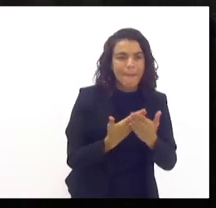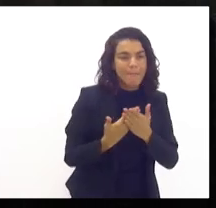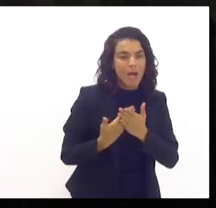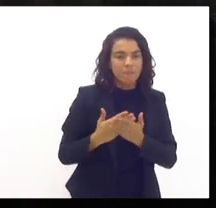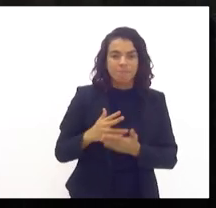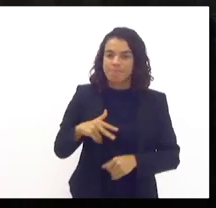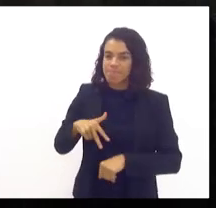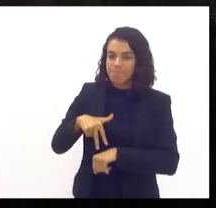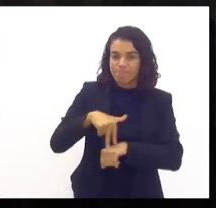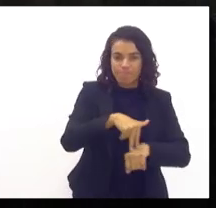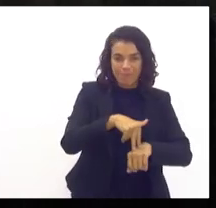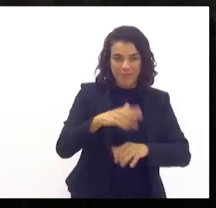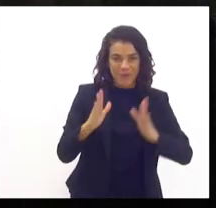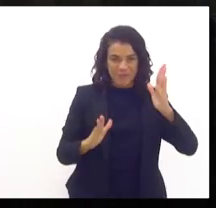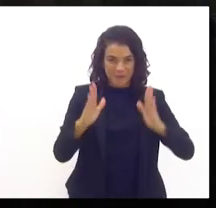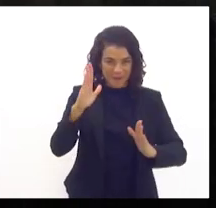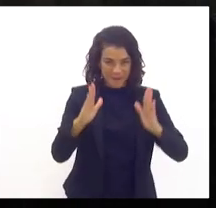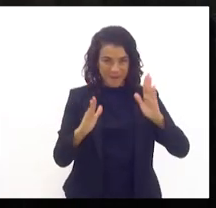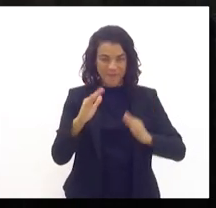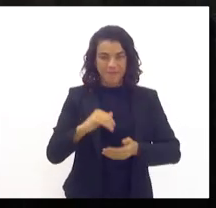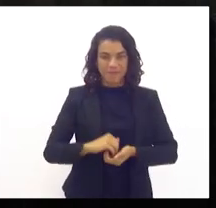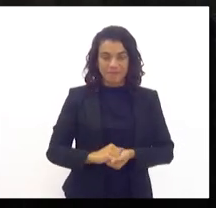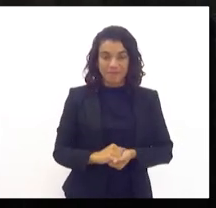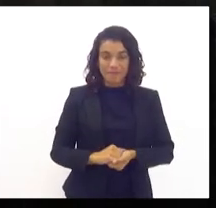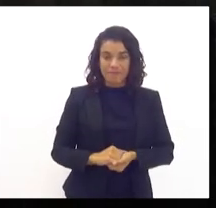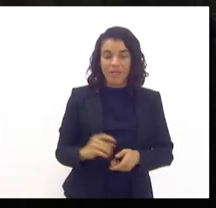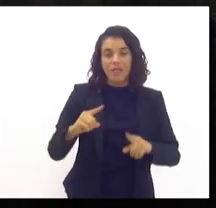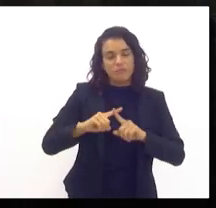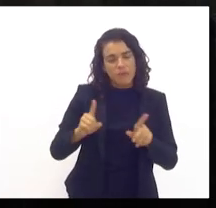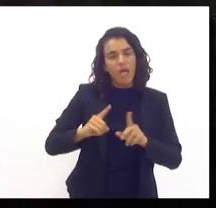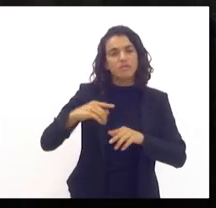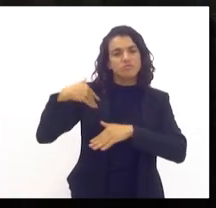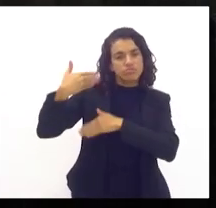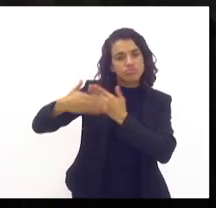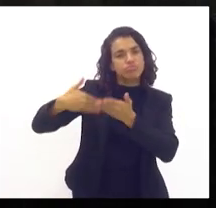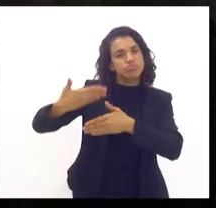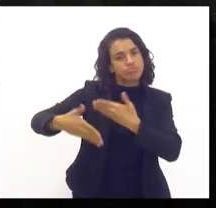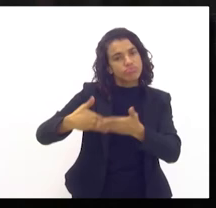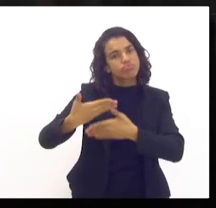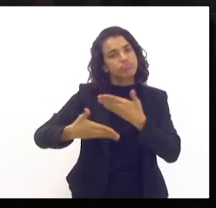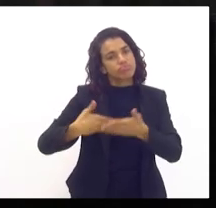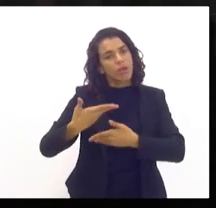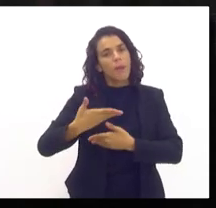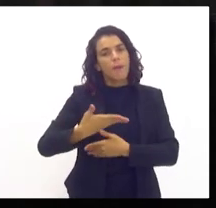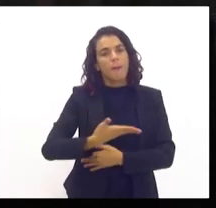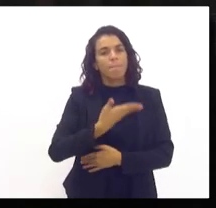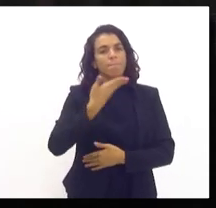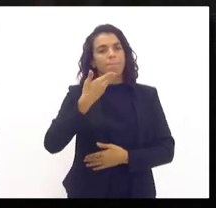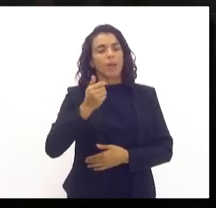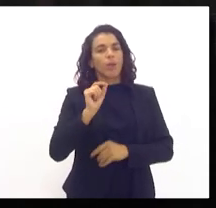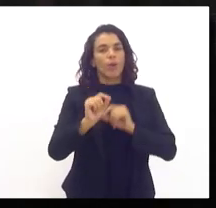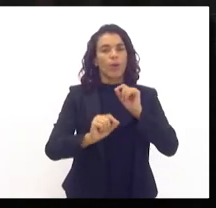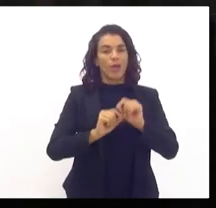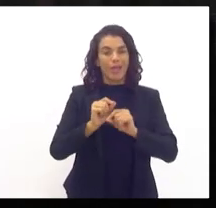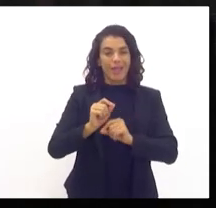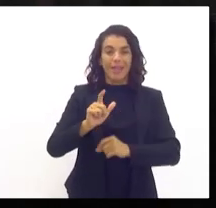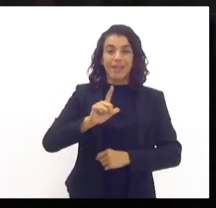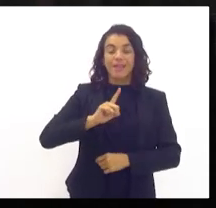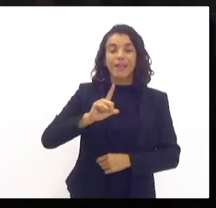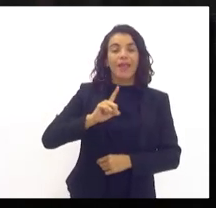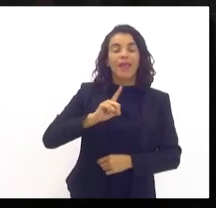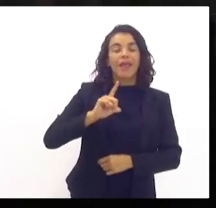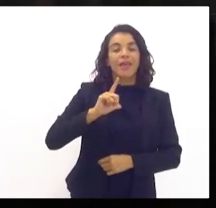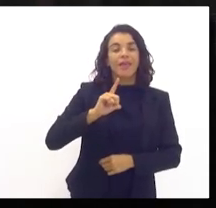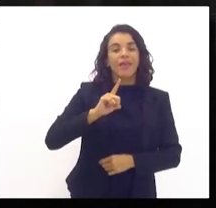protagonistas naquele período. Mas a história vale a pena mais ainda quando ela dá luz